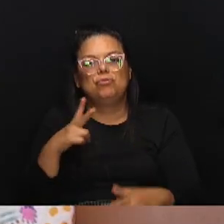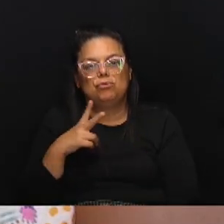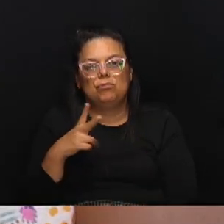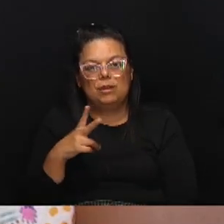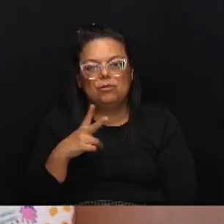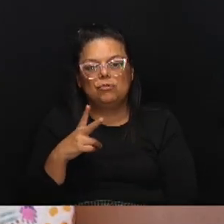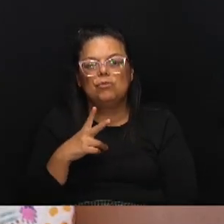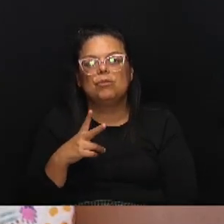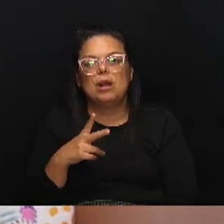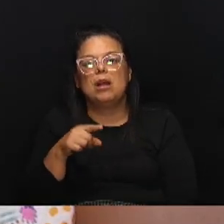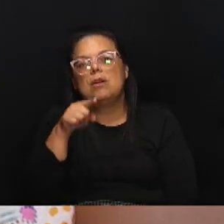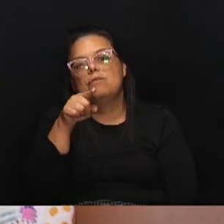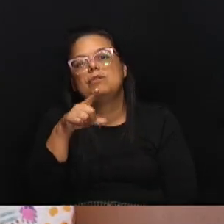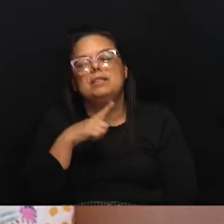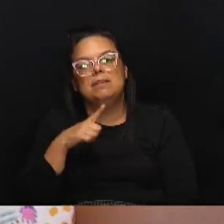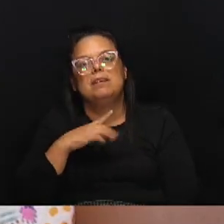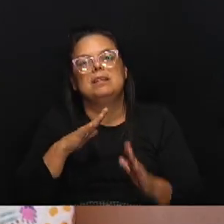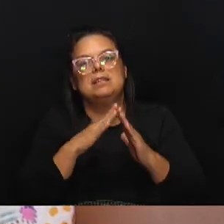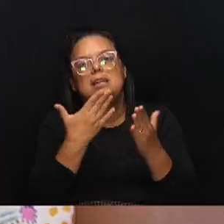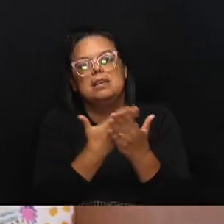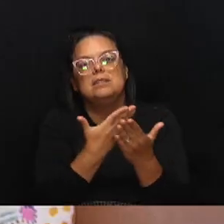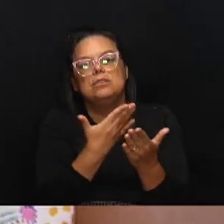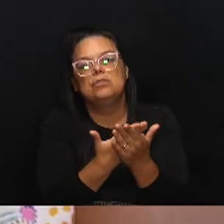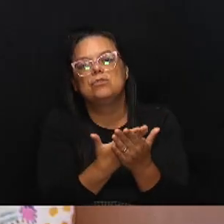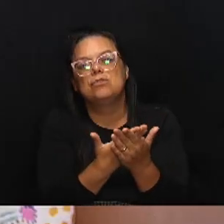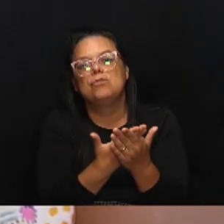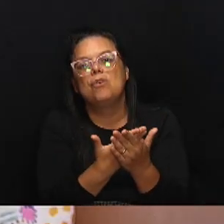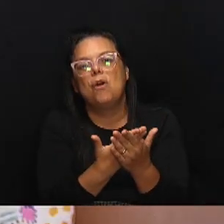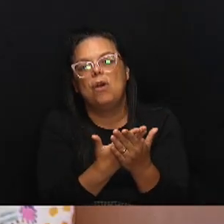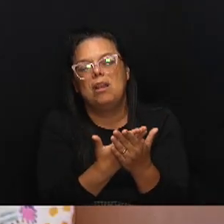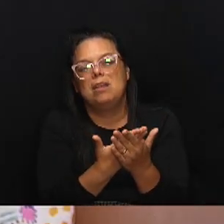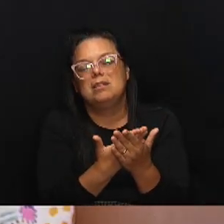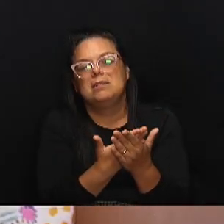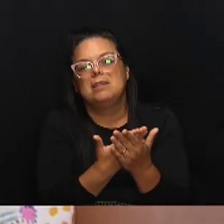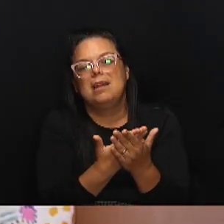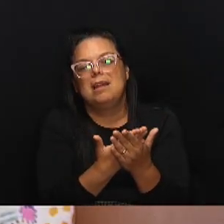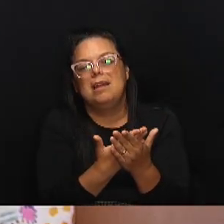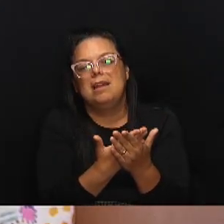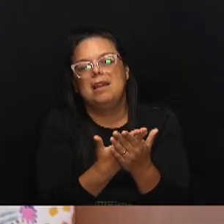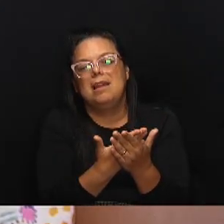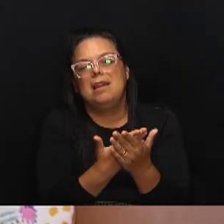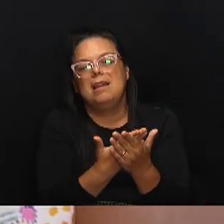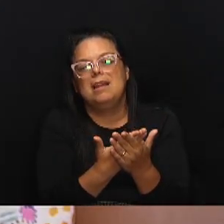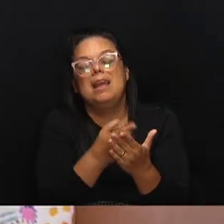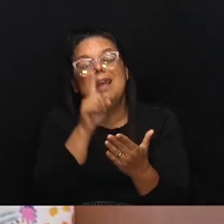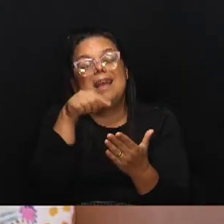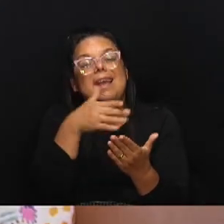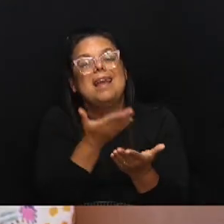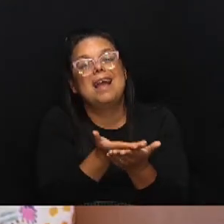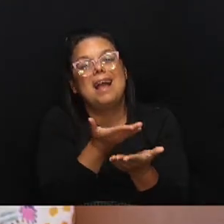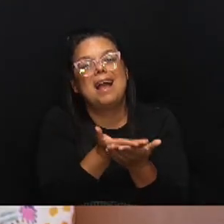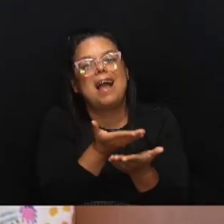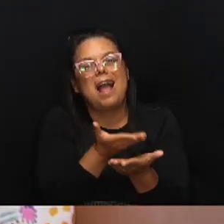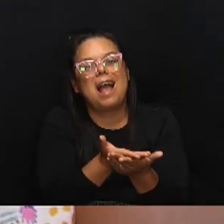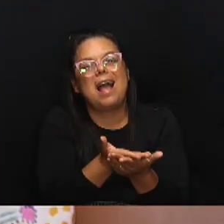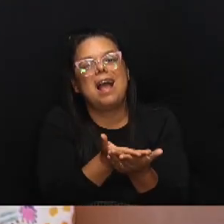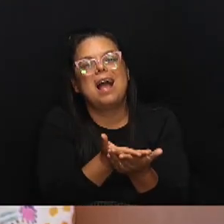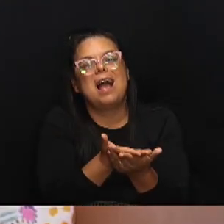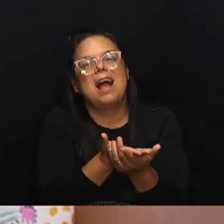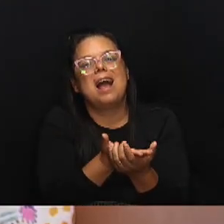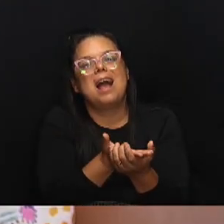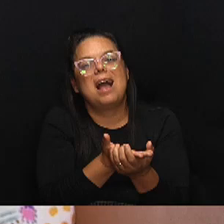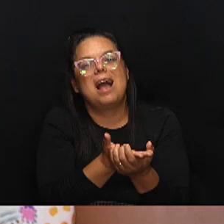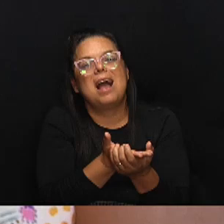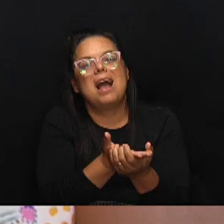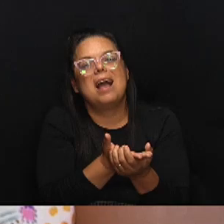trabalho. Você vai ter essas escolas de primeiras letras, mas não são escolas. São aulas com preceptores,